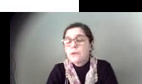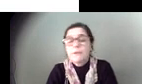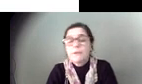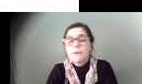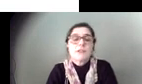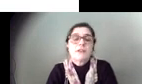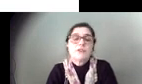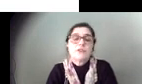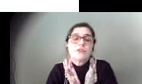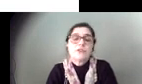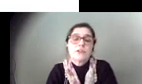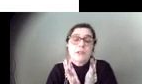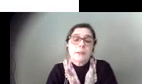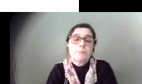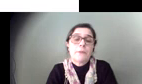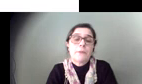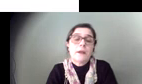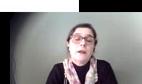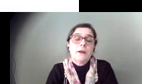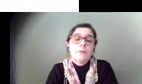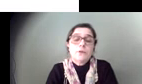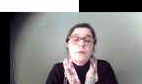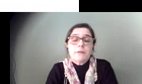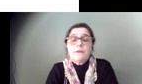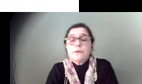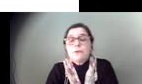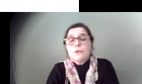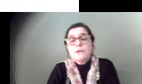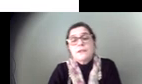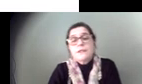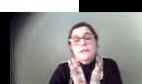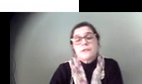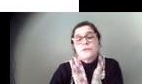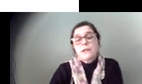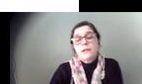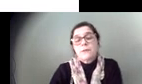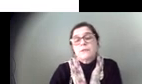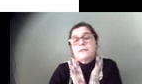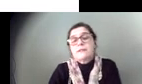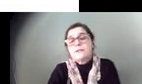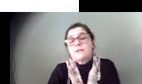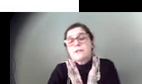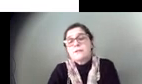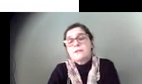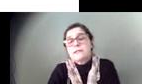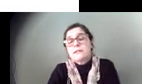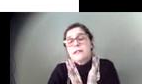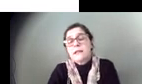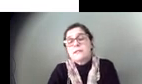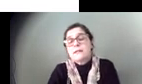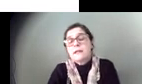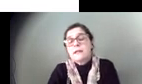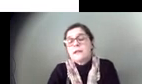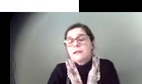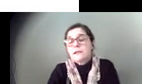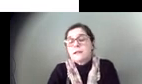lá no regulamento, no site da diretoria. Muito bem, então o que eu gostaria de falar para vocês, que os anos